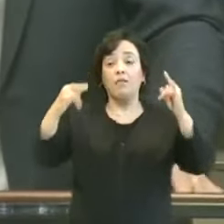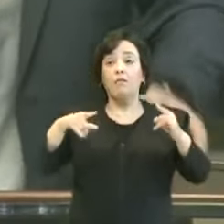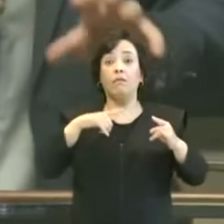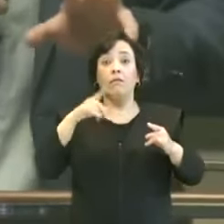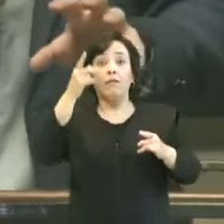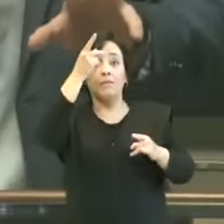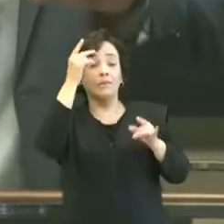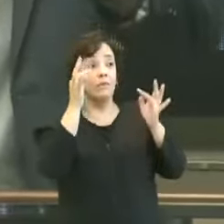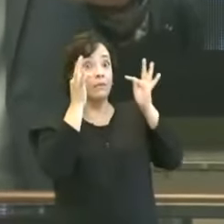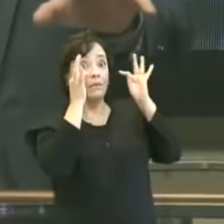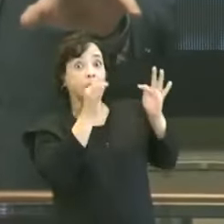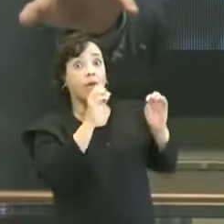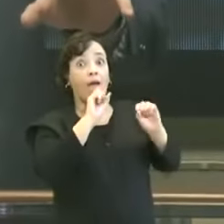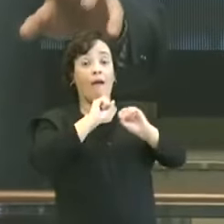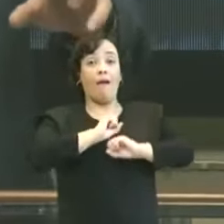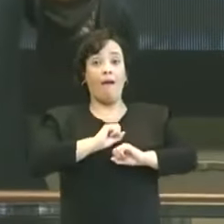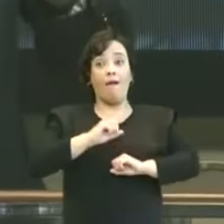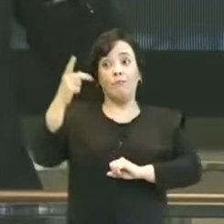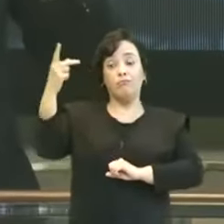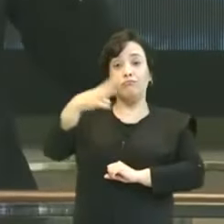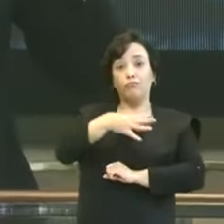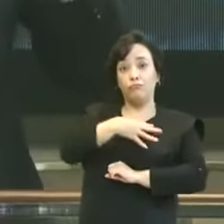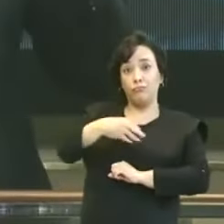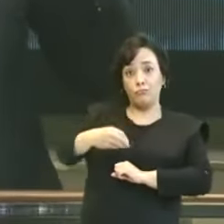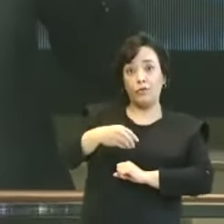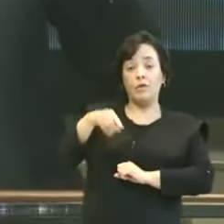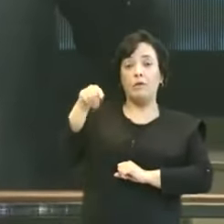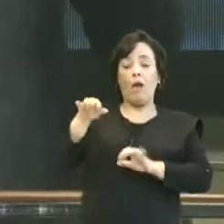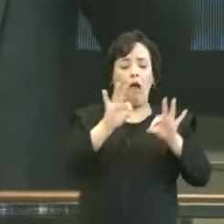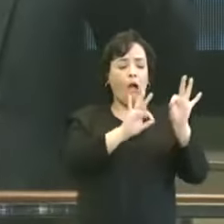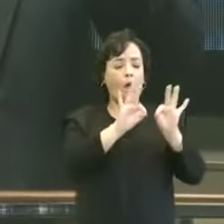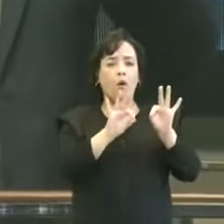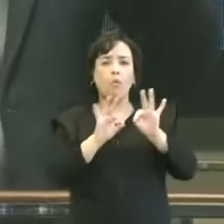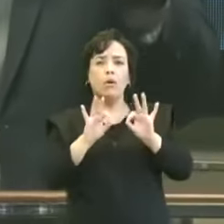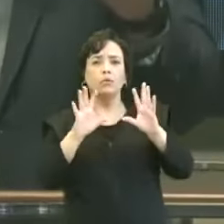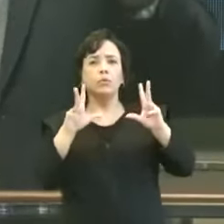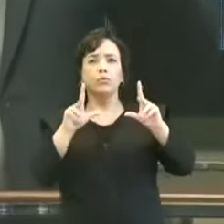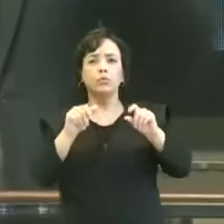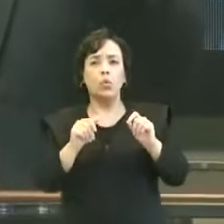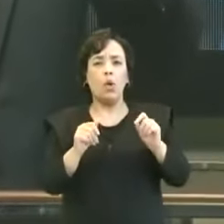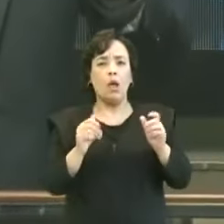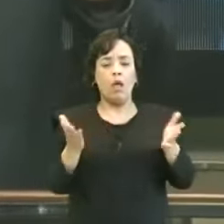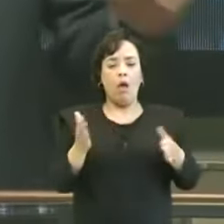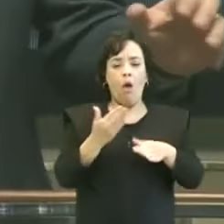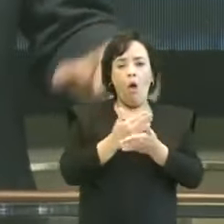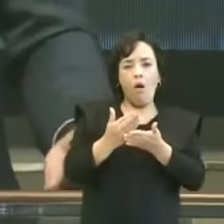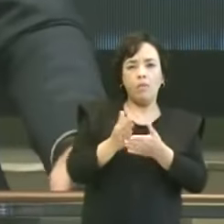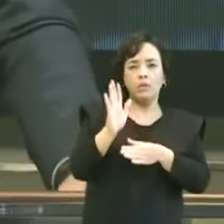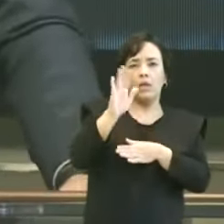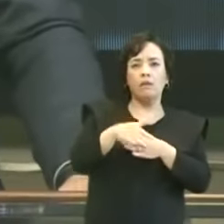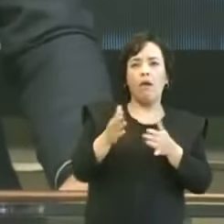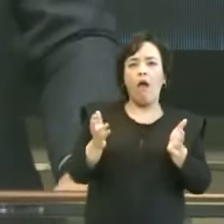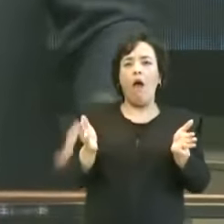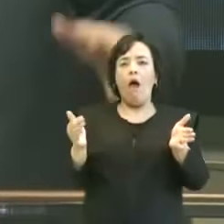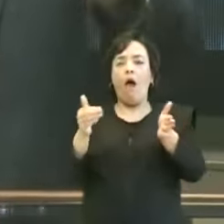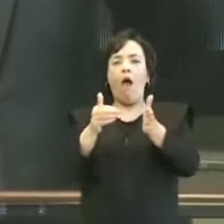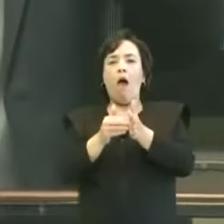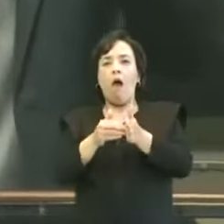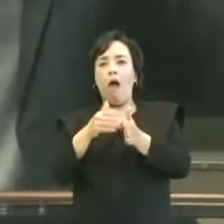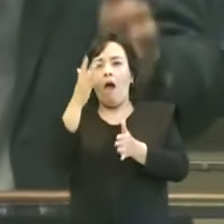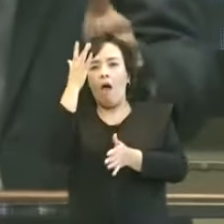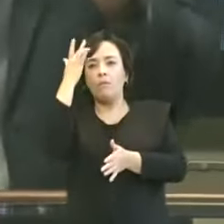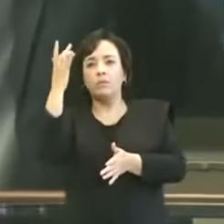testemunho, Arão e os seus filhos porão em ordem, desde a tarde até a manhã perante o Senhor. Isto será